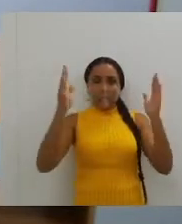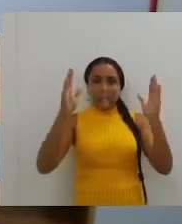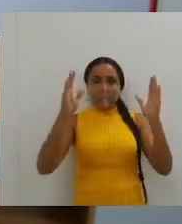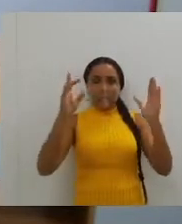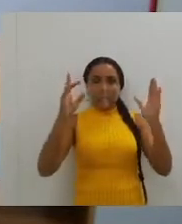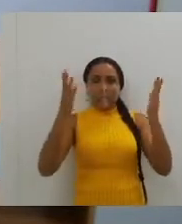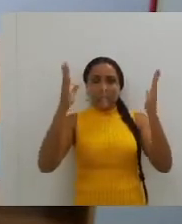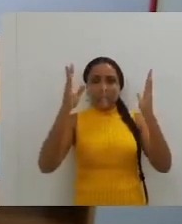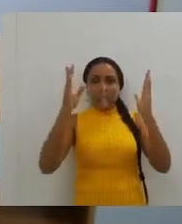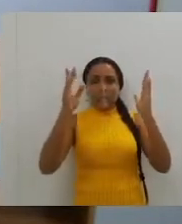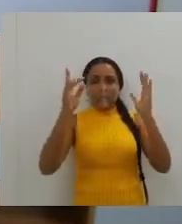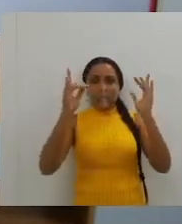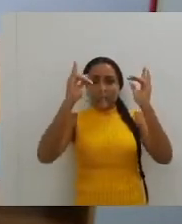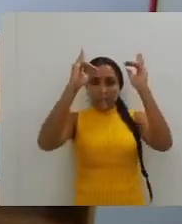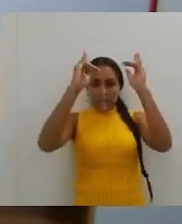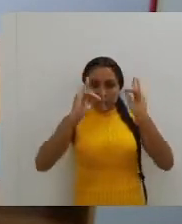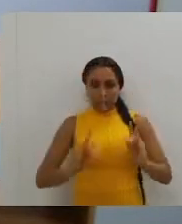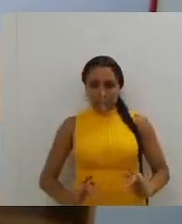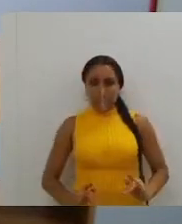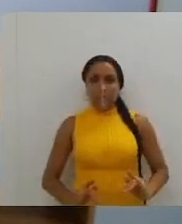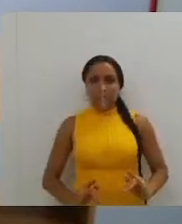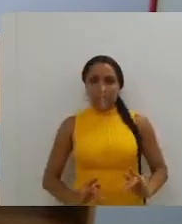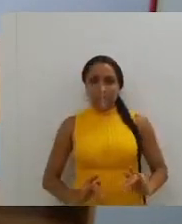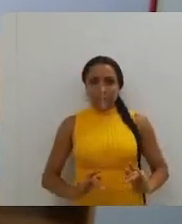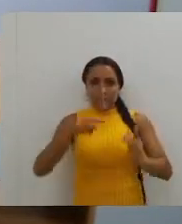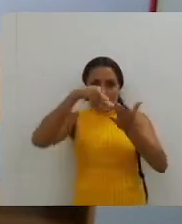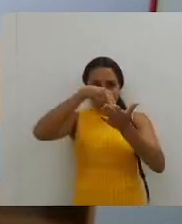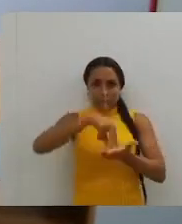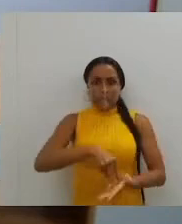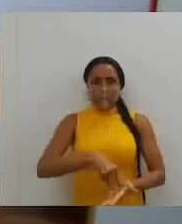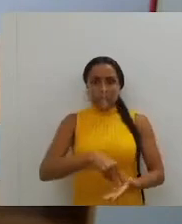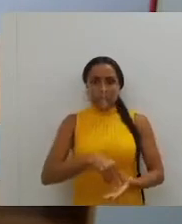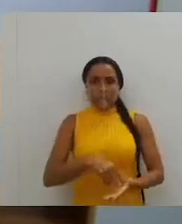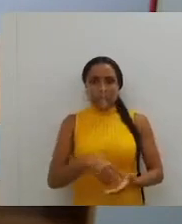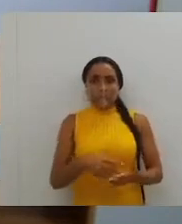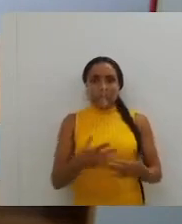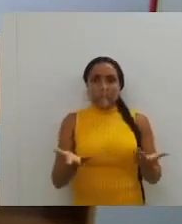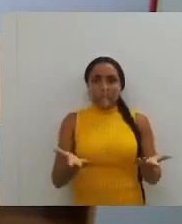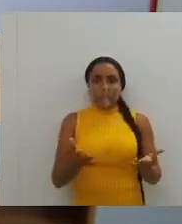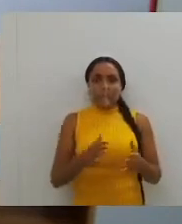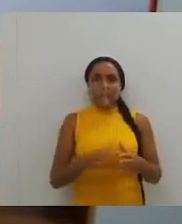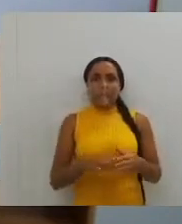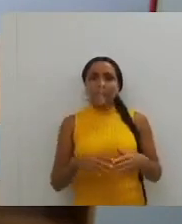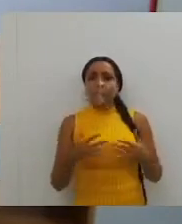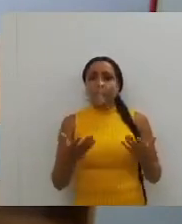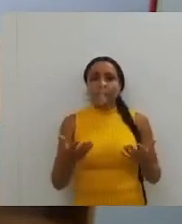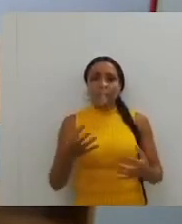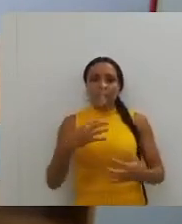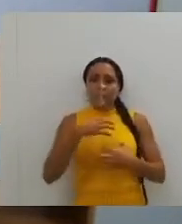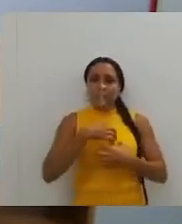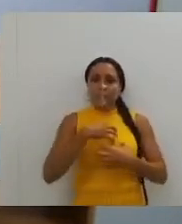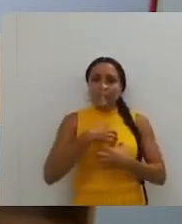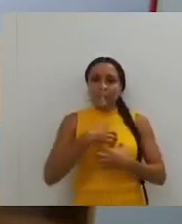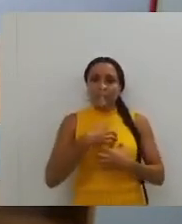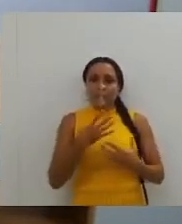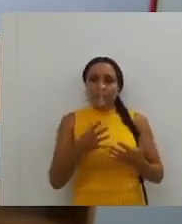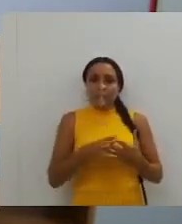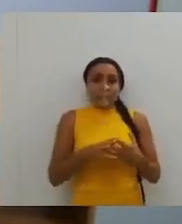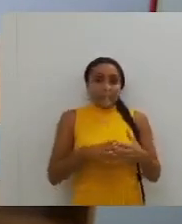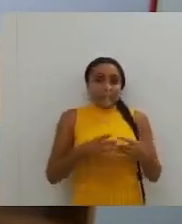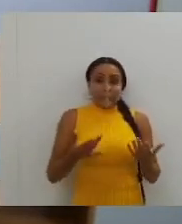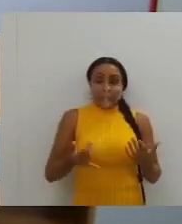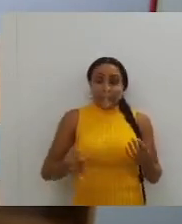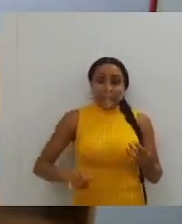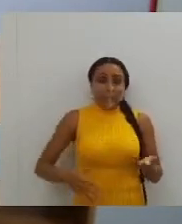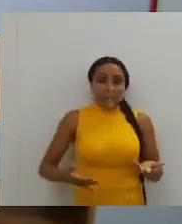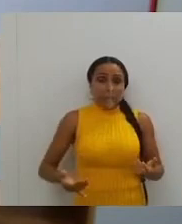rapidamente, aquele friozinho que dá na barriga, quer dizer, é a ausência de normal. Quem sente a normal é a pessoa. Agora,